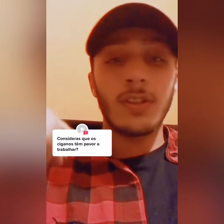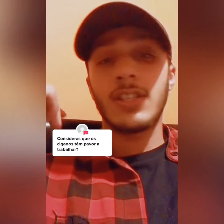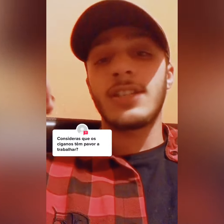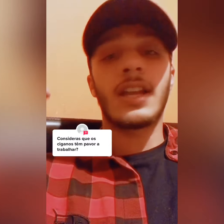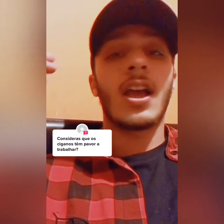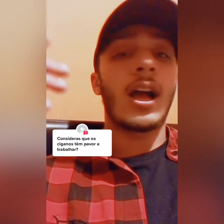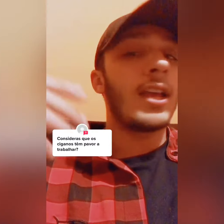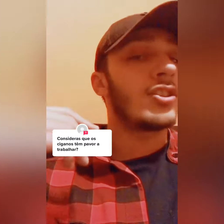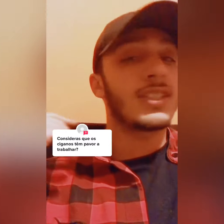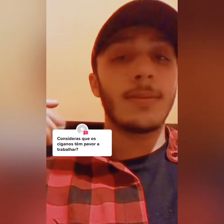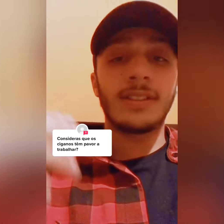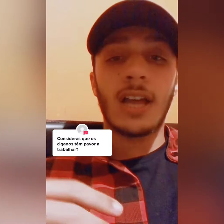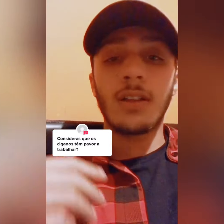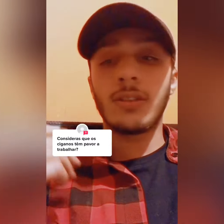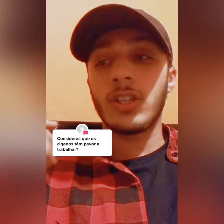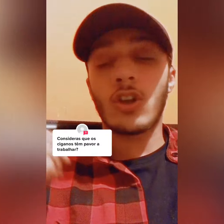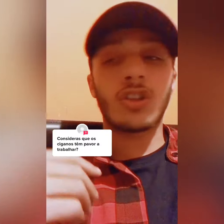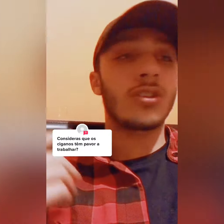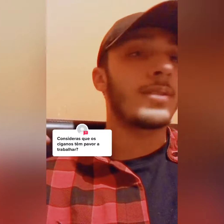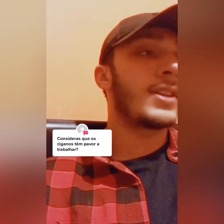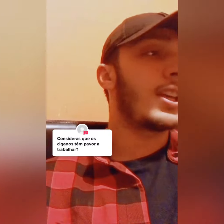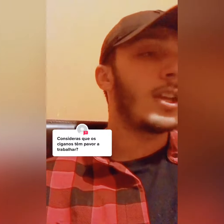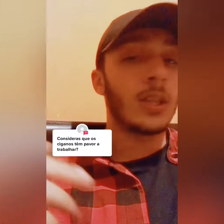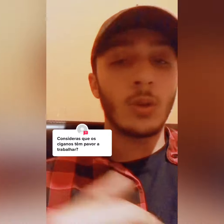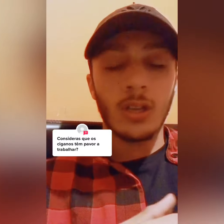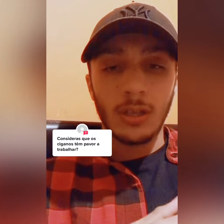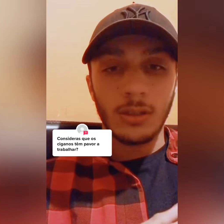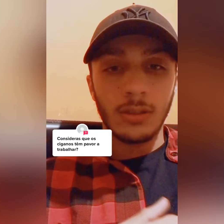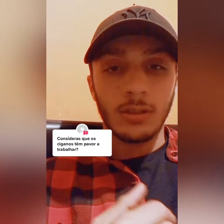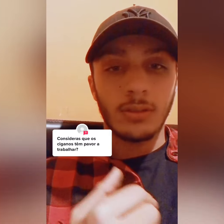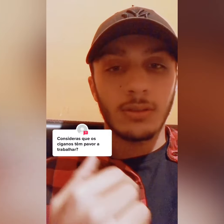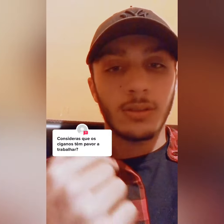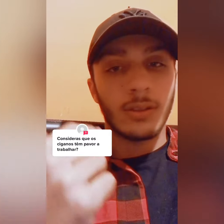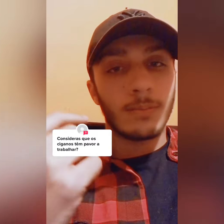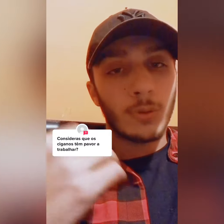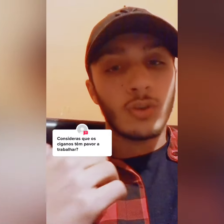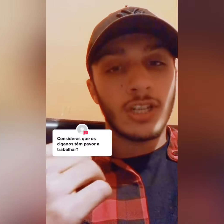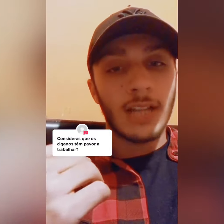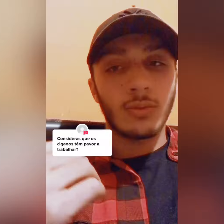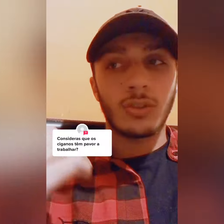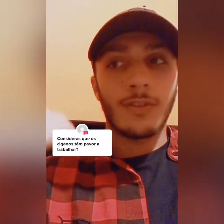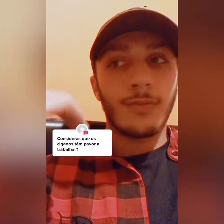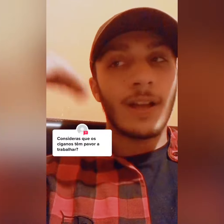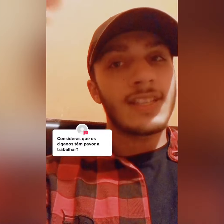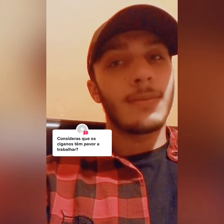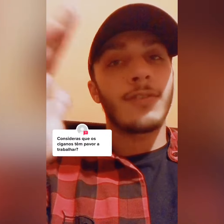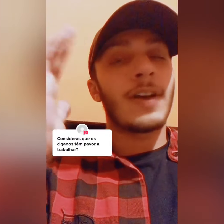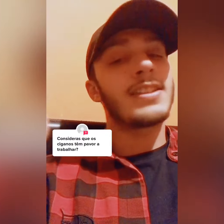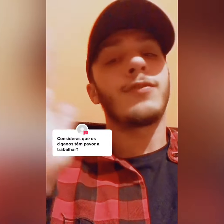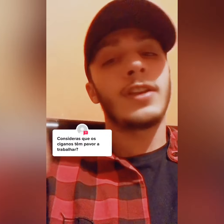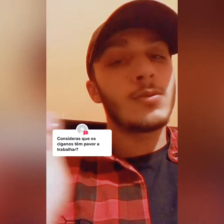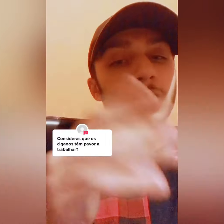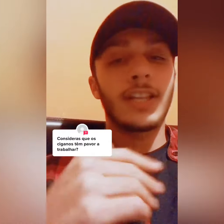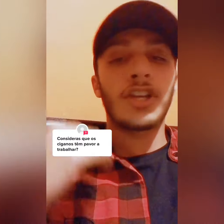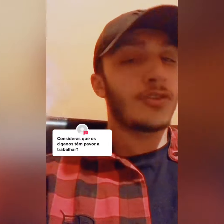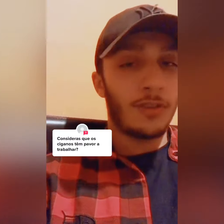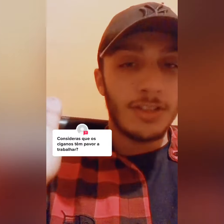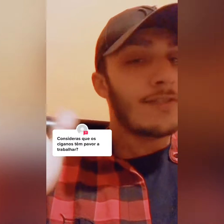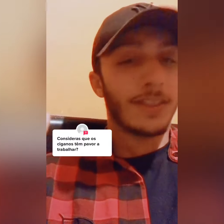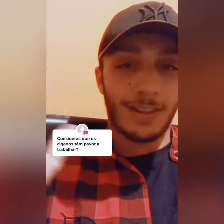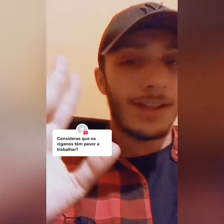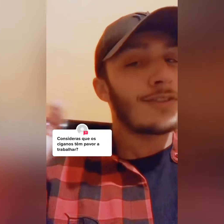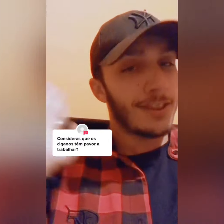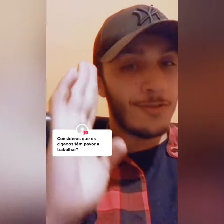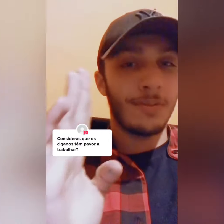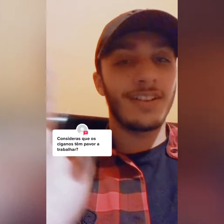e vocês dizem a eles recebem tanto e nós possamos aquilo é porque chegamos faz fazem filhos e